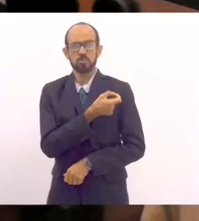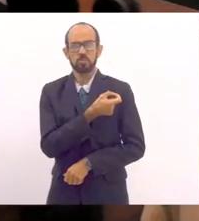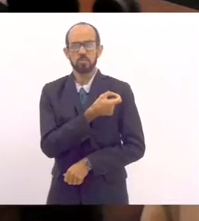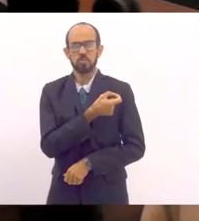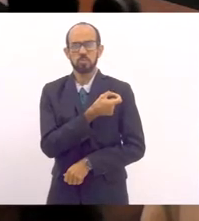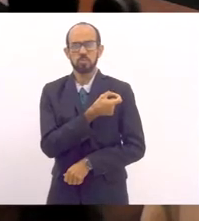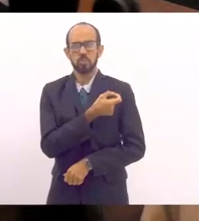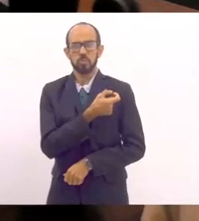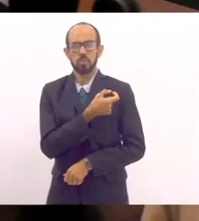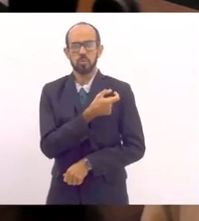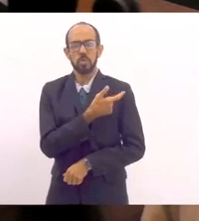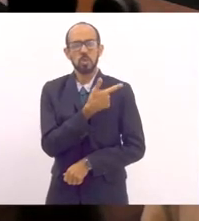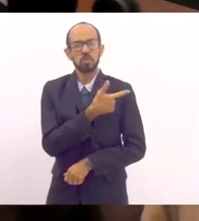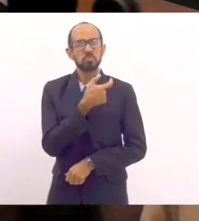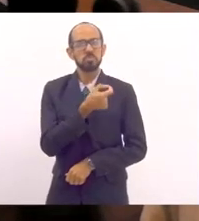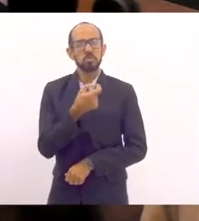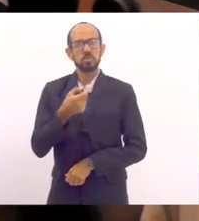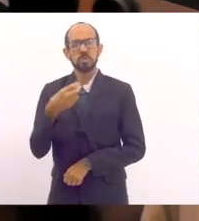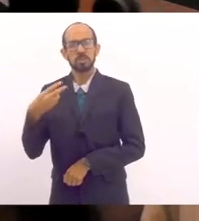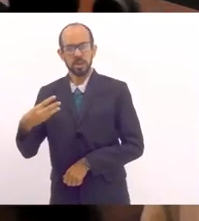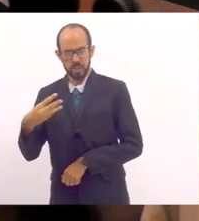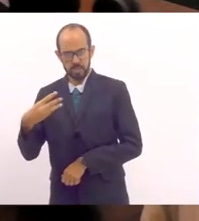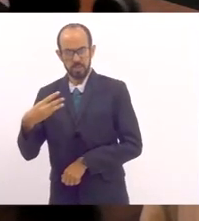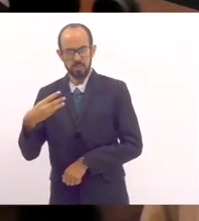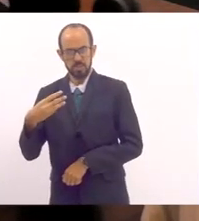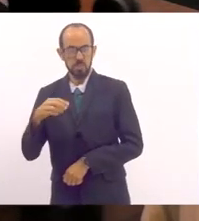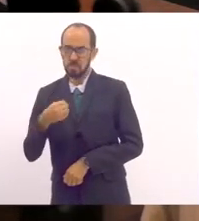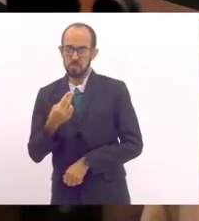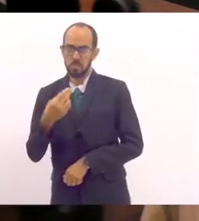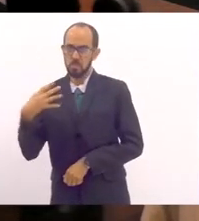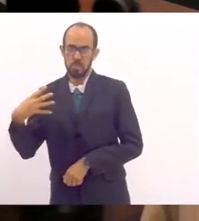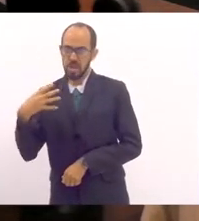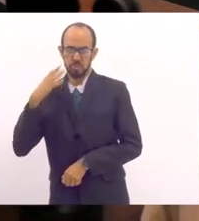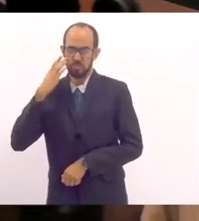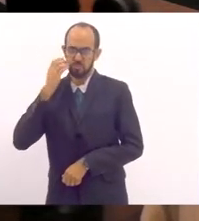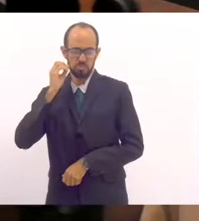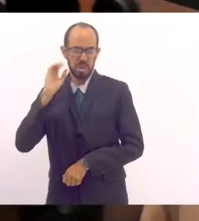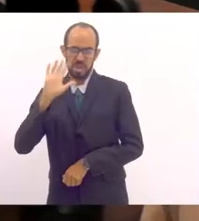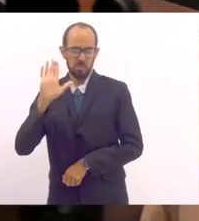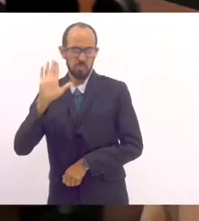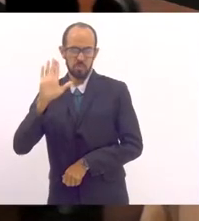2003 ou 2004, não me lembro mais, eu era vice-presidente